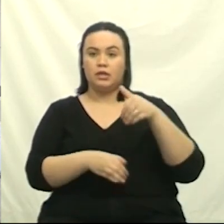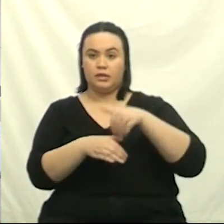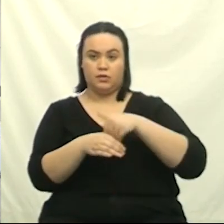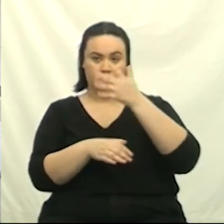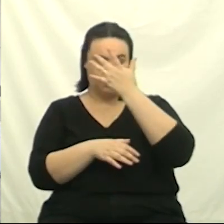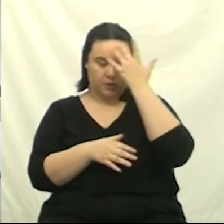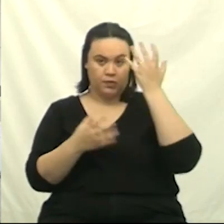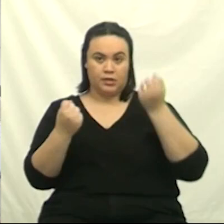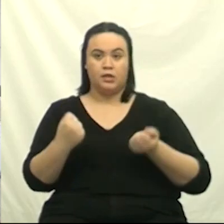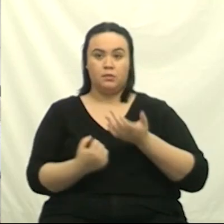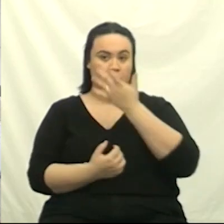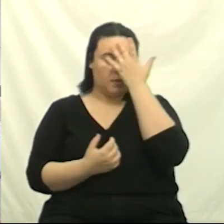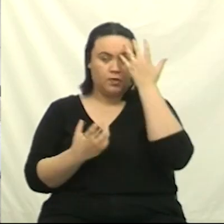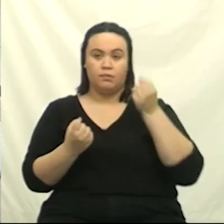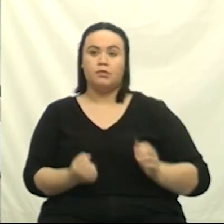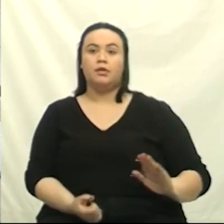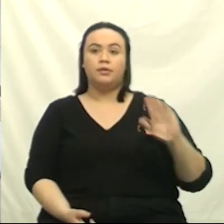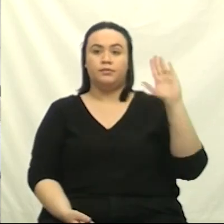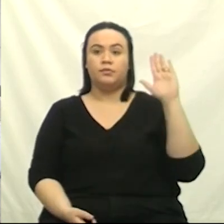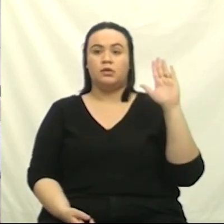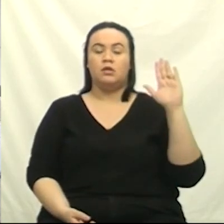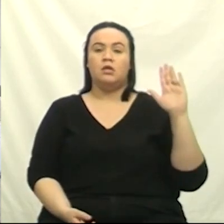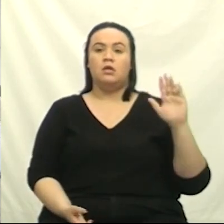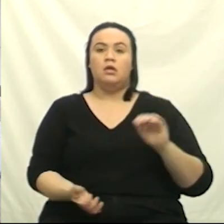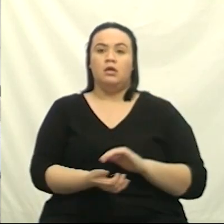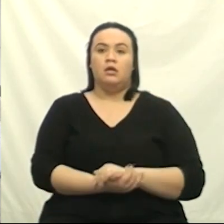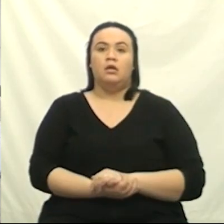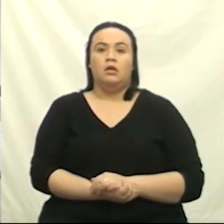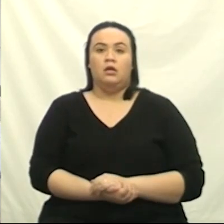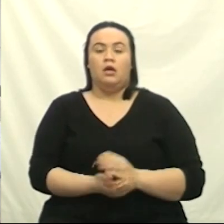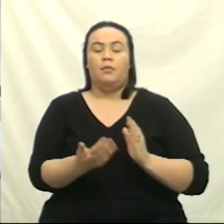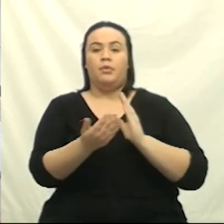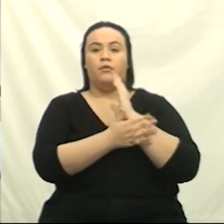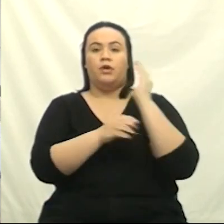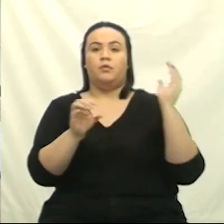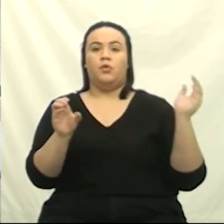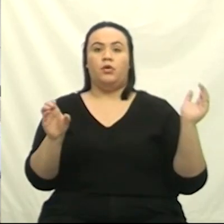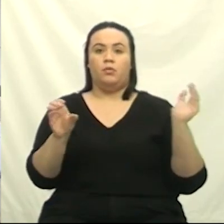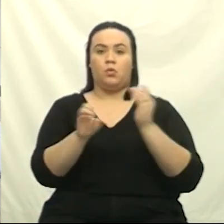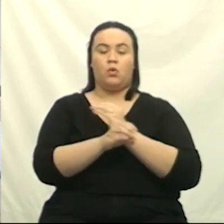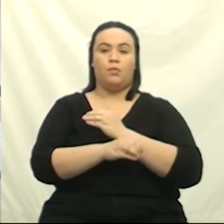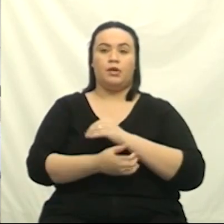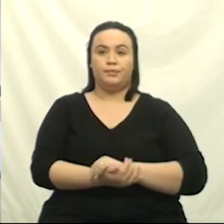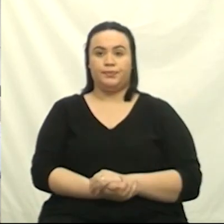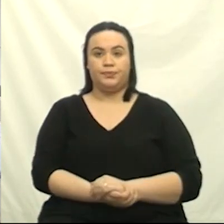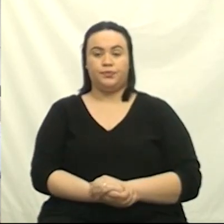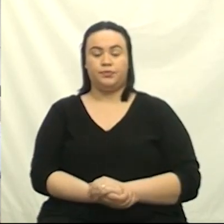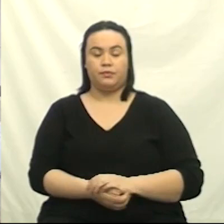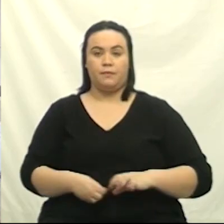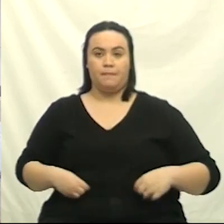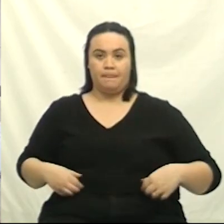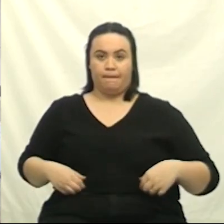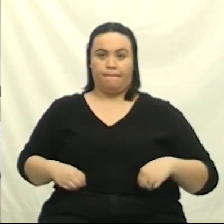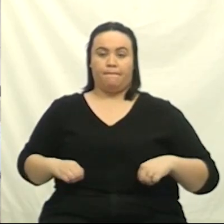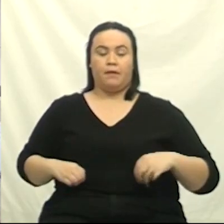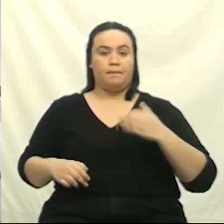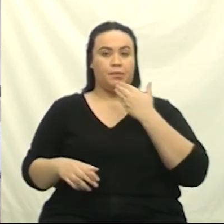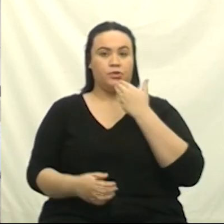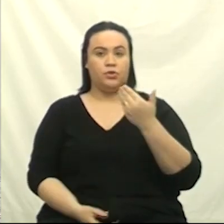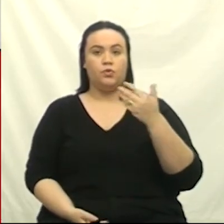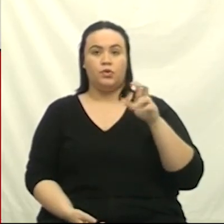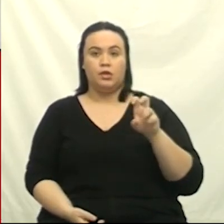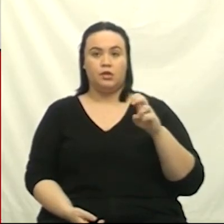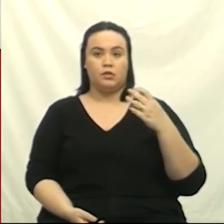votação os favoráveis permanecem como estão os contrários se manifeste o requerimento foi aprovado por unanimidade requerimento